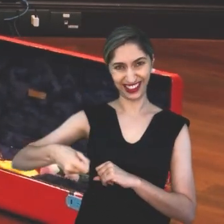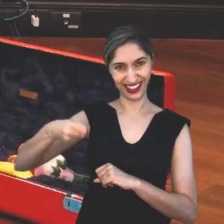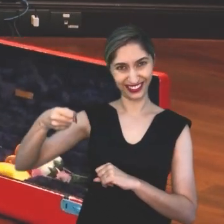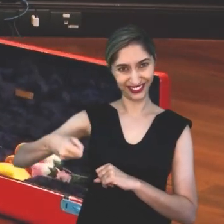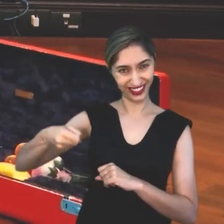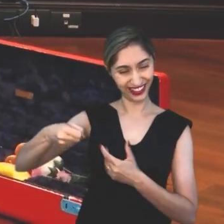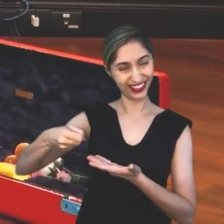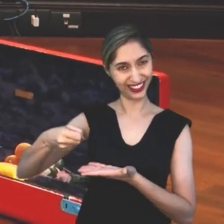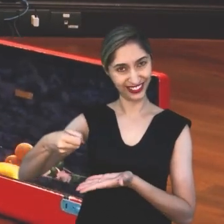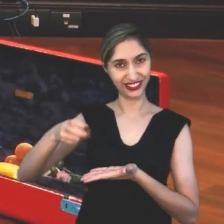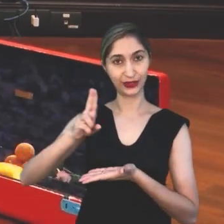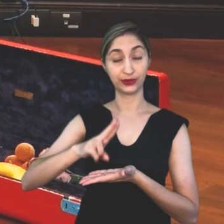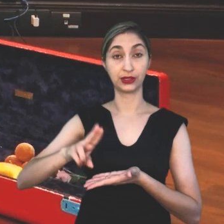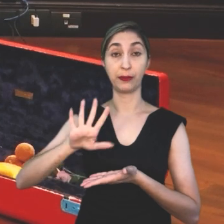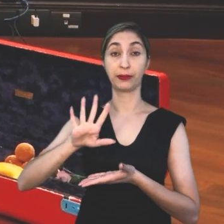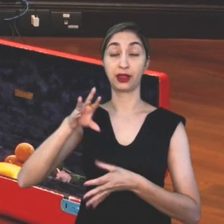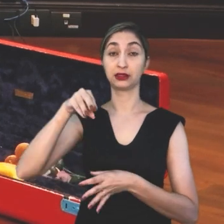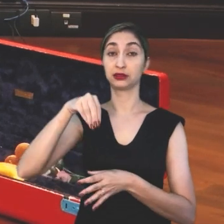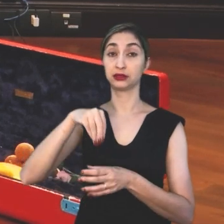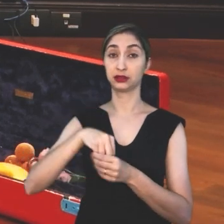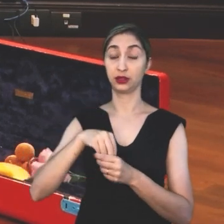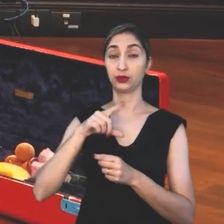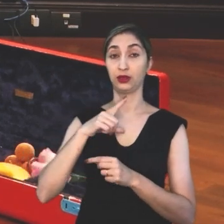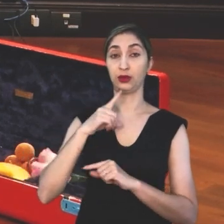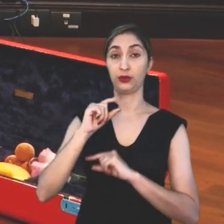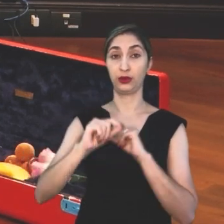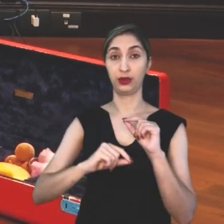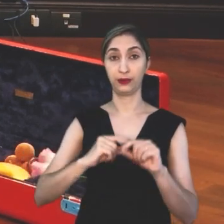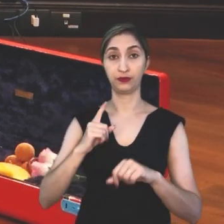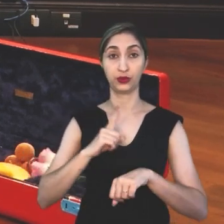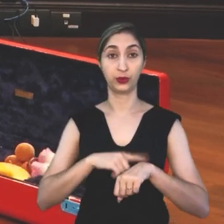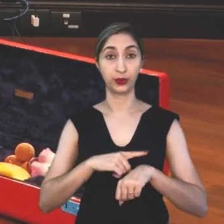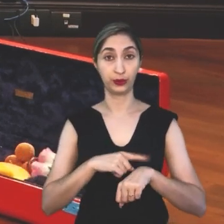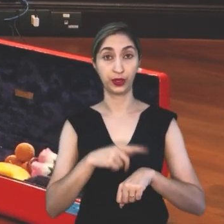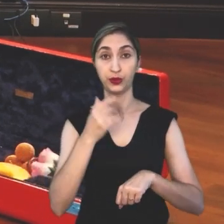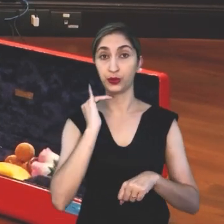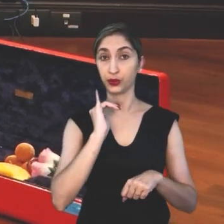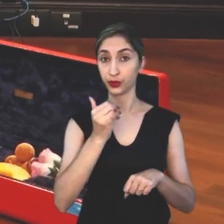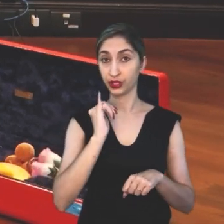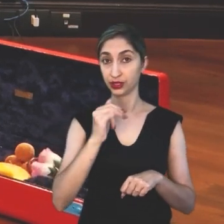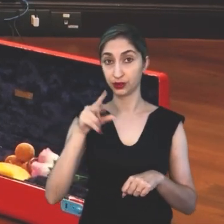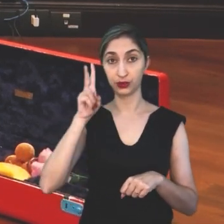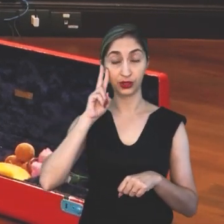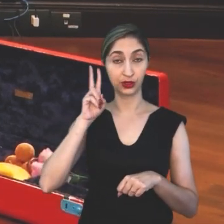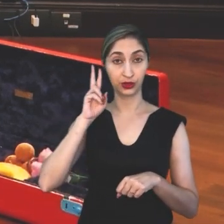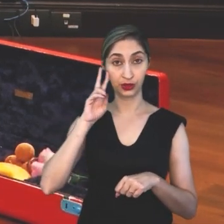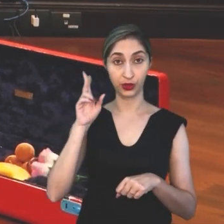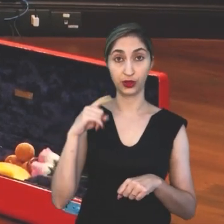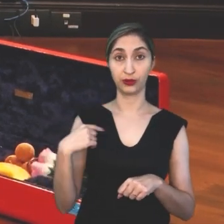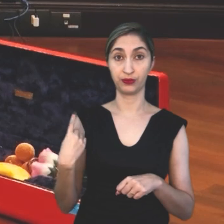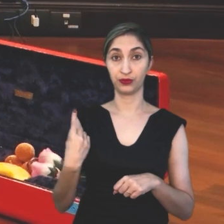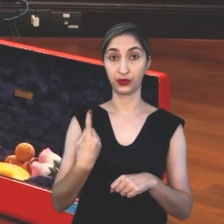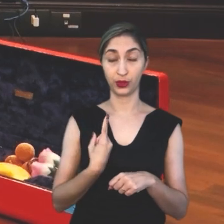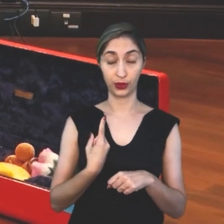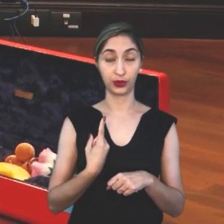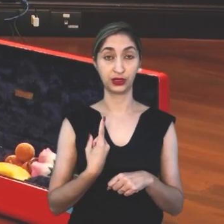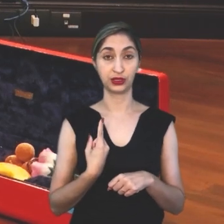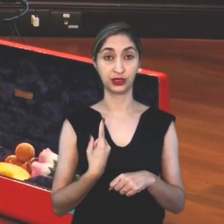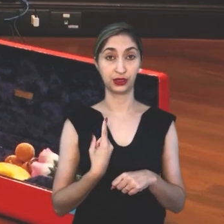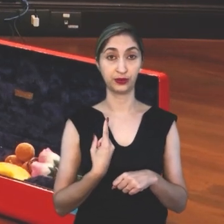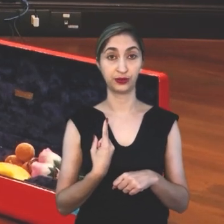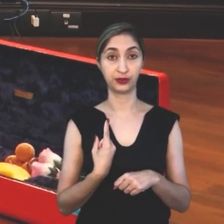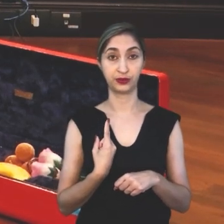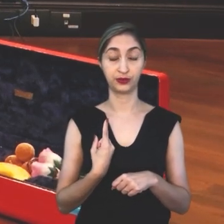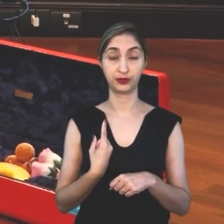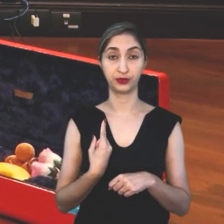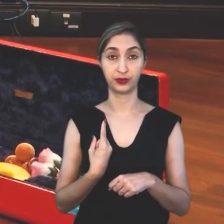nada melhor aí para representar esses viajantes do que a mala. E o que a gente leva aqui dentro? A gente tenta, durante a contação de histórias,